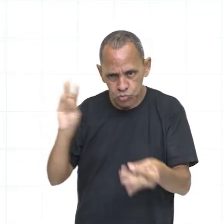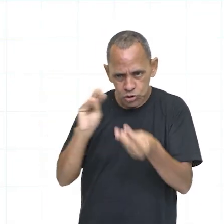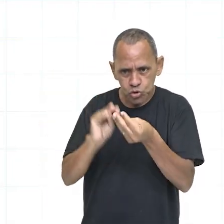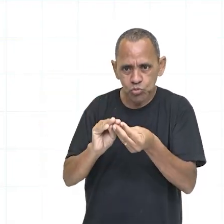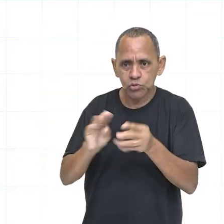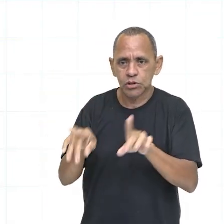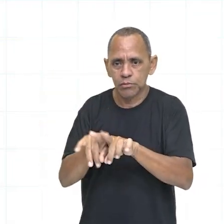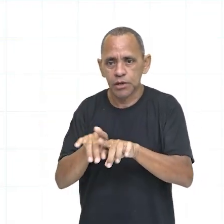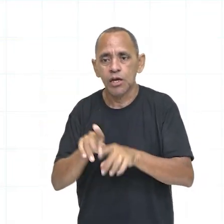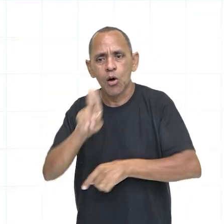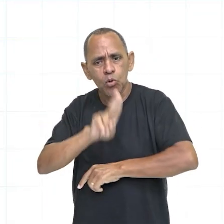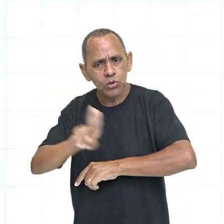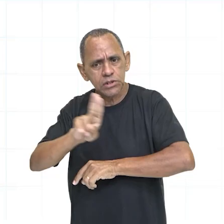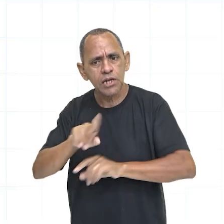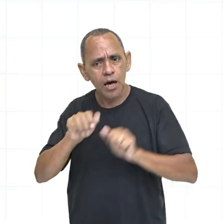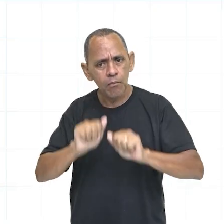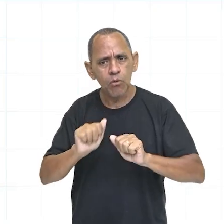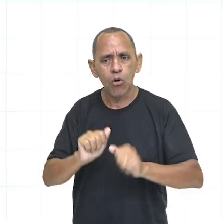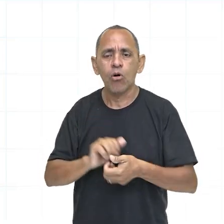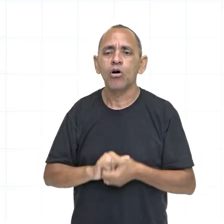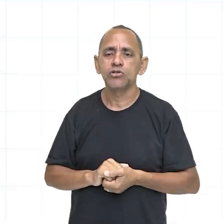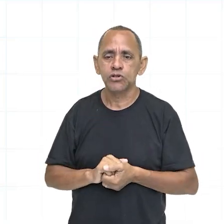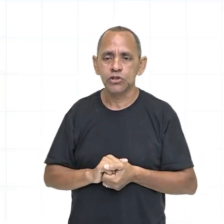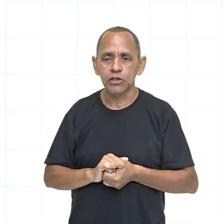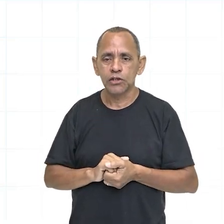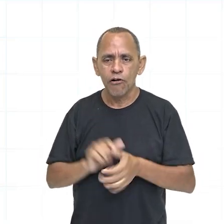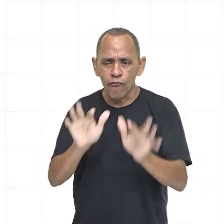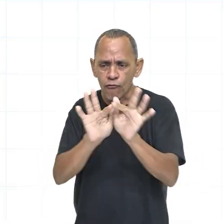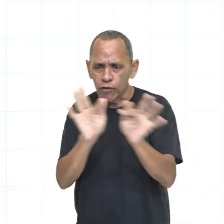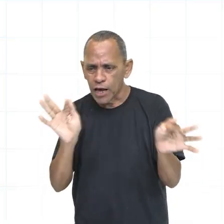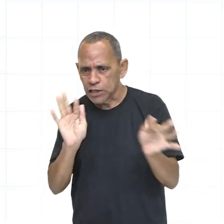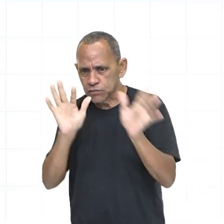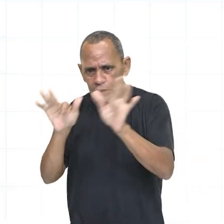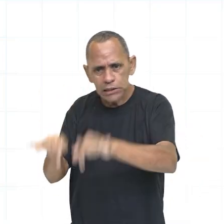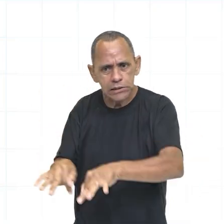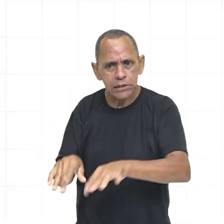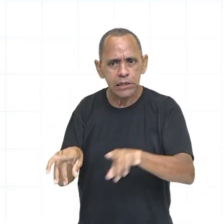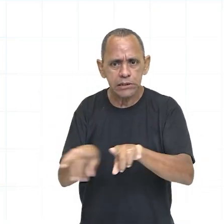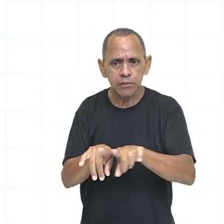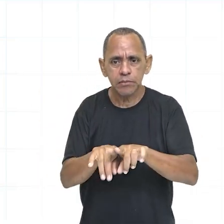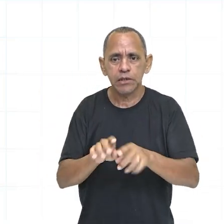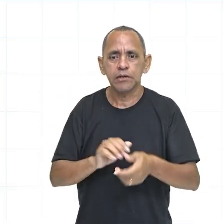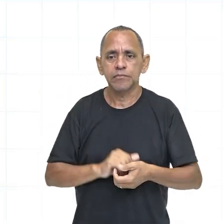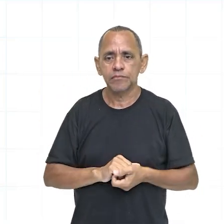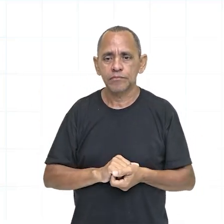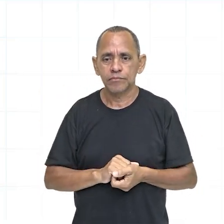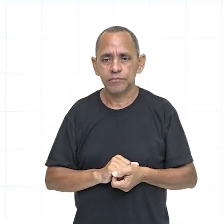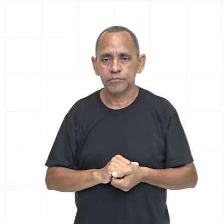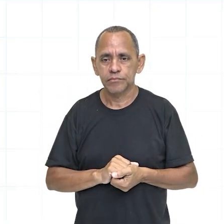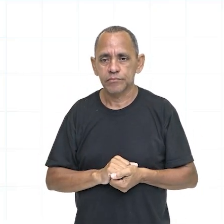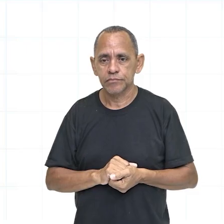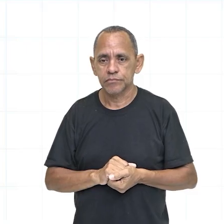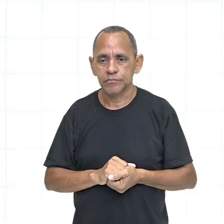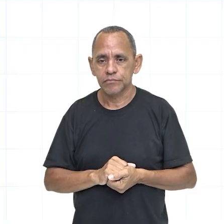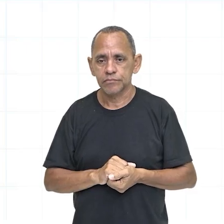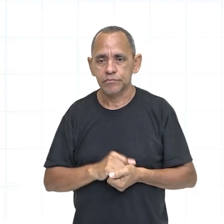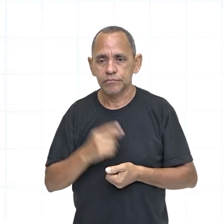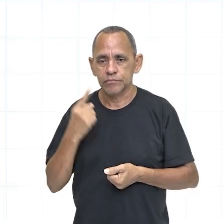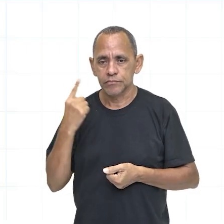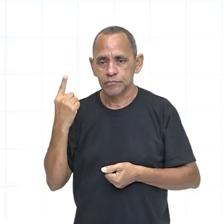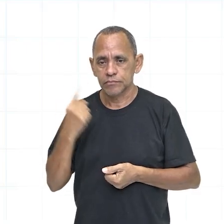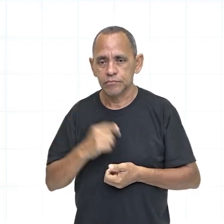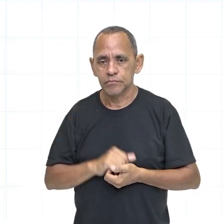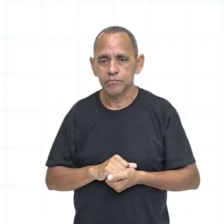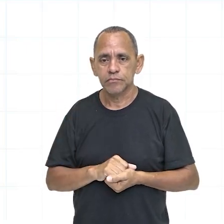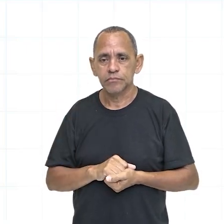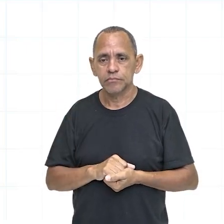Use para concluir frases, para dar um fechamento, as seguintes linking words. Vamos lá.